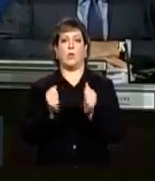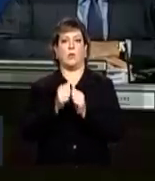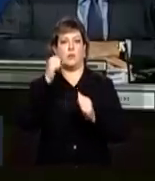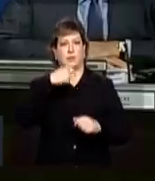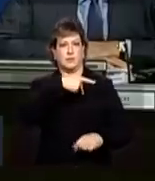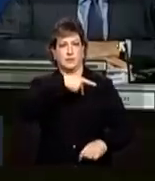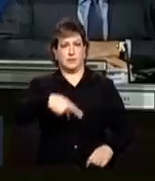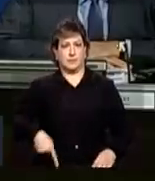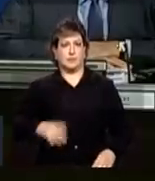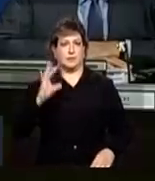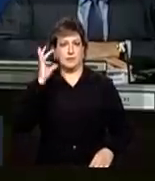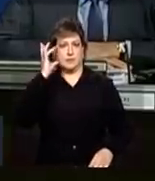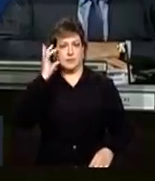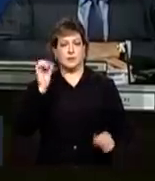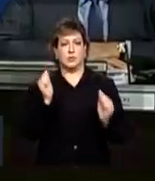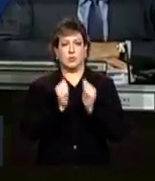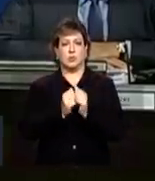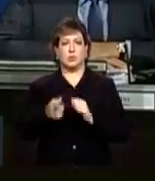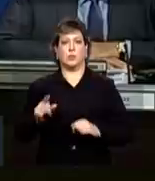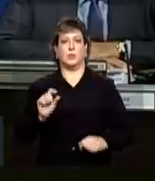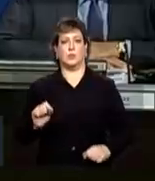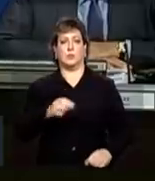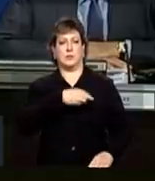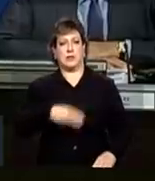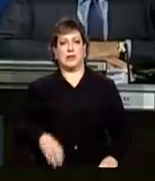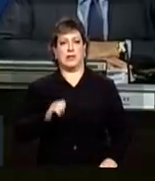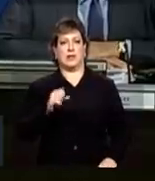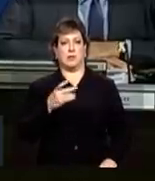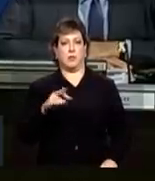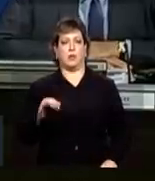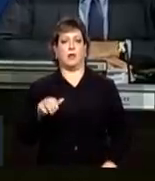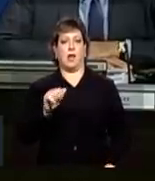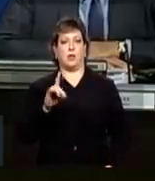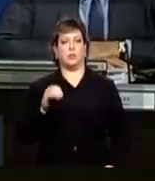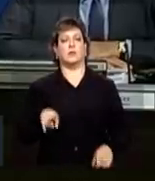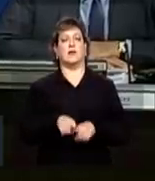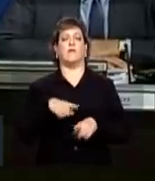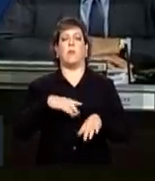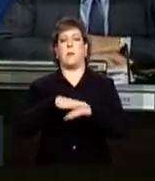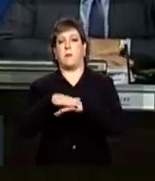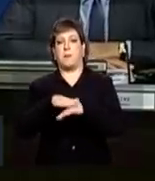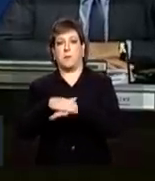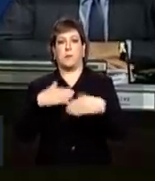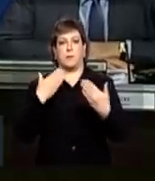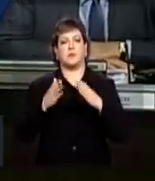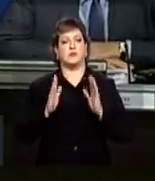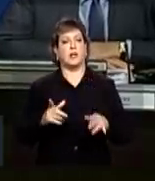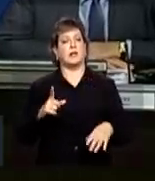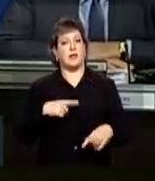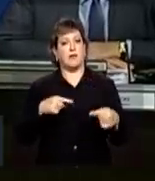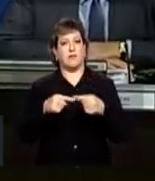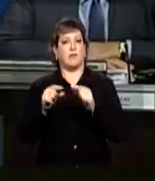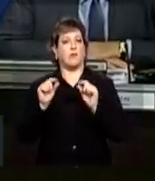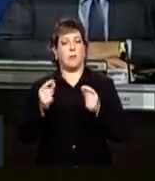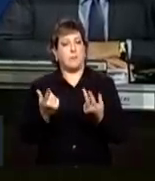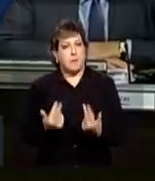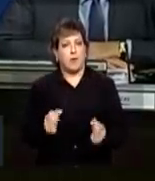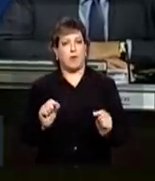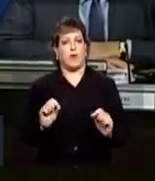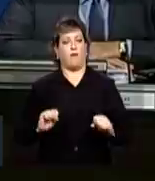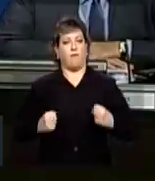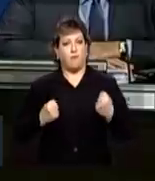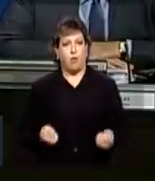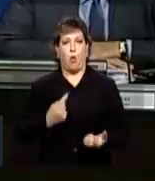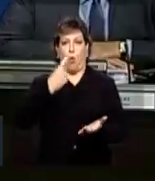com o ministro do Esporte, Aldo Rebelo, e a conversa teve praticamente o mesmo efeito, de reforçar o comprometimento